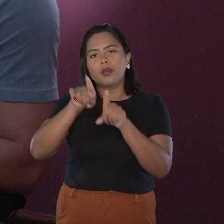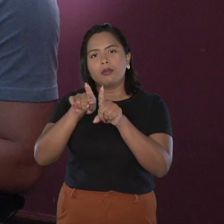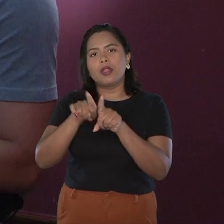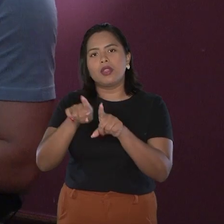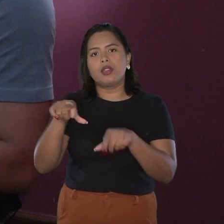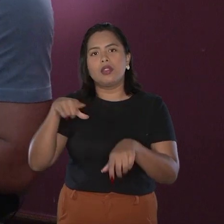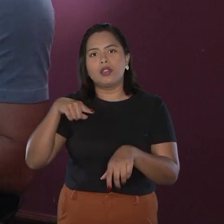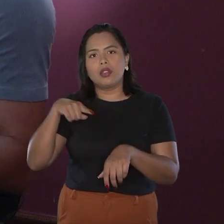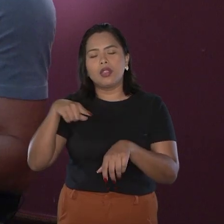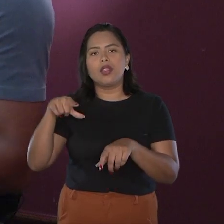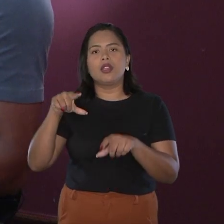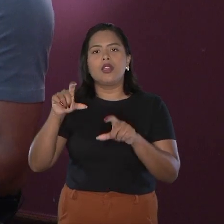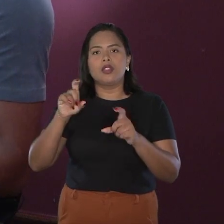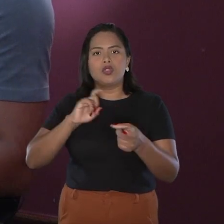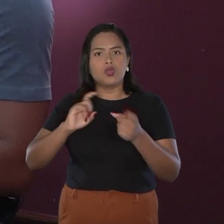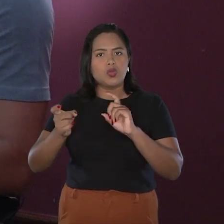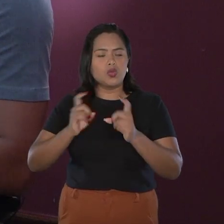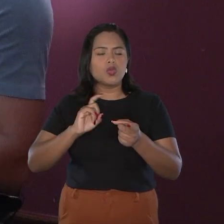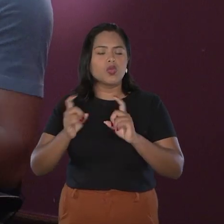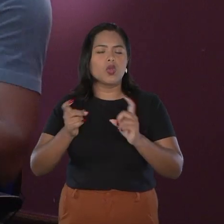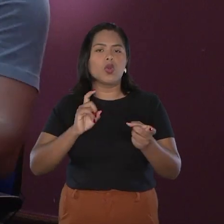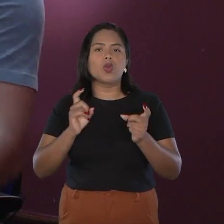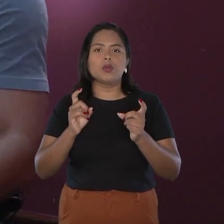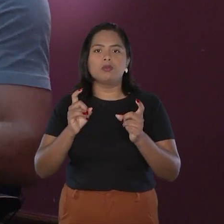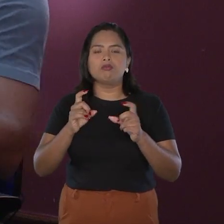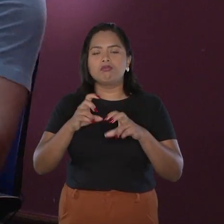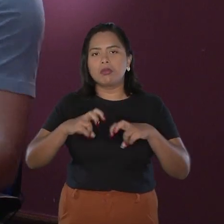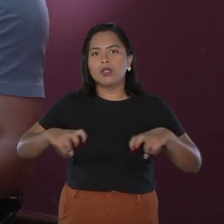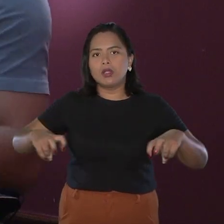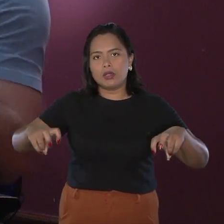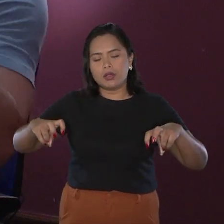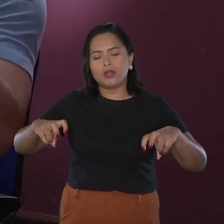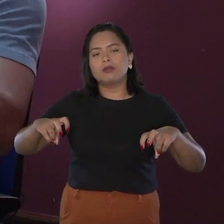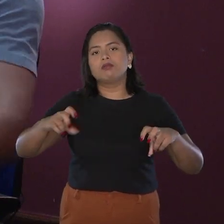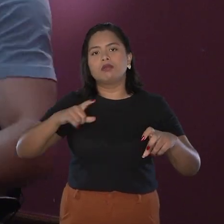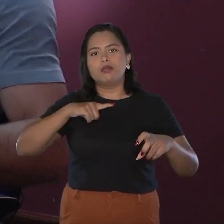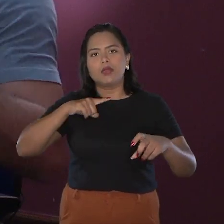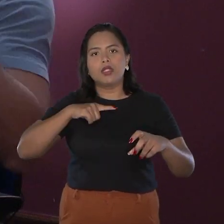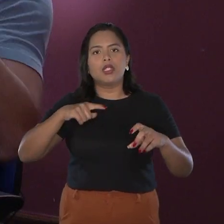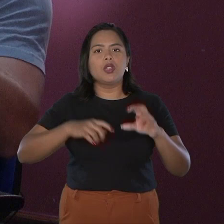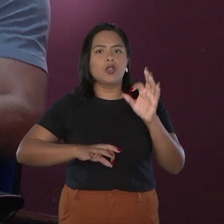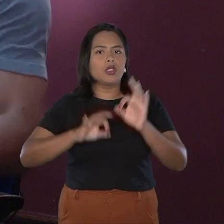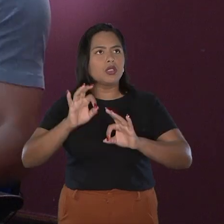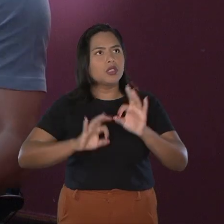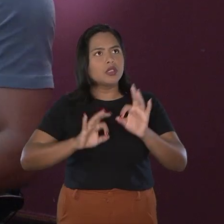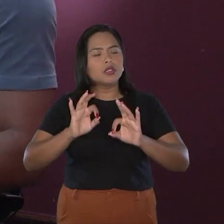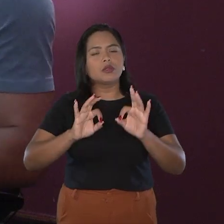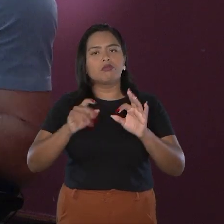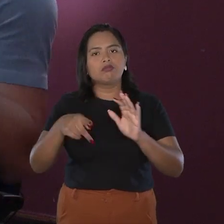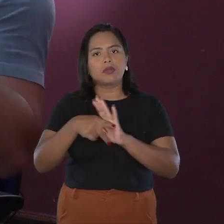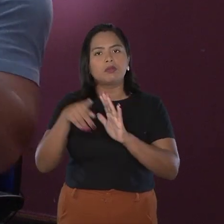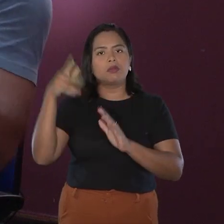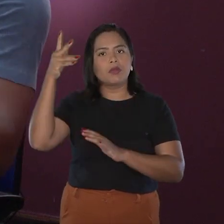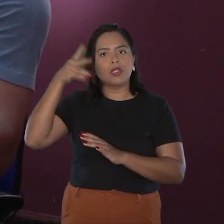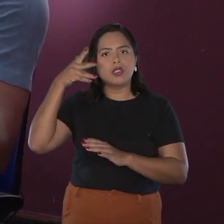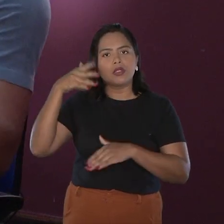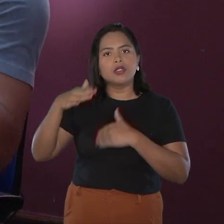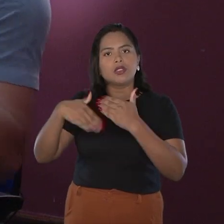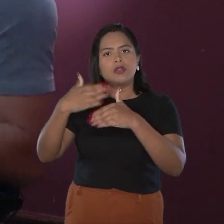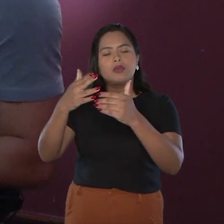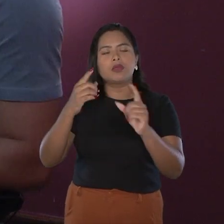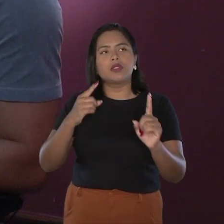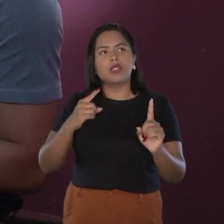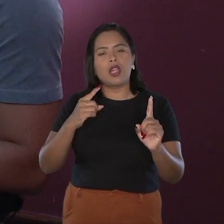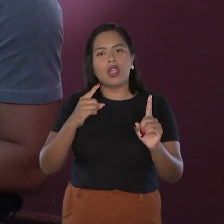uma discussão bem aprofundada muito muito boa mesmo conhecimento científico atualizado Quais são os procedimentos as avanços sobre avaliação